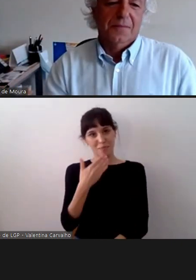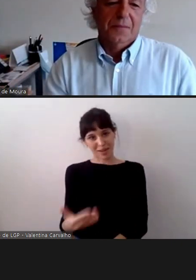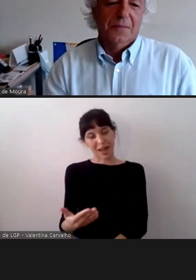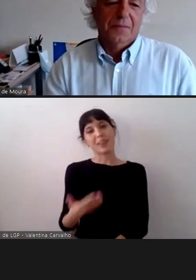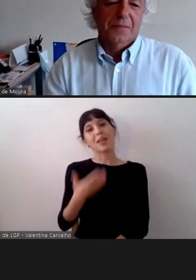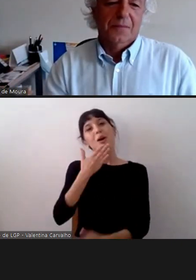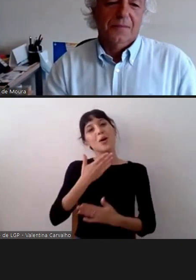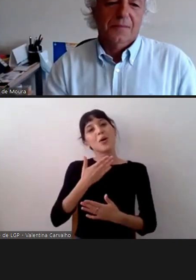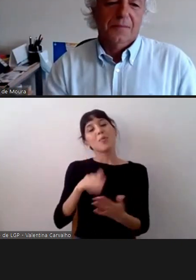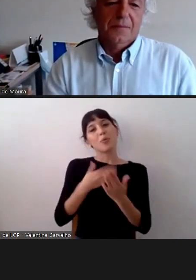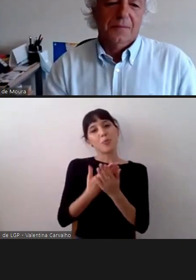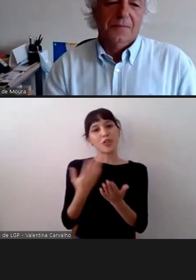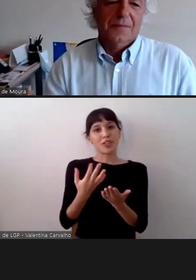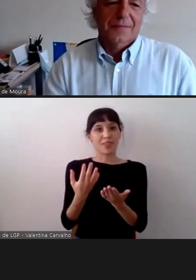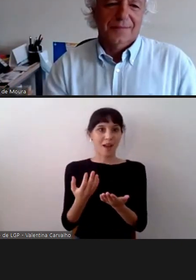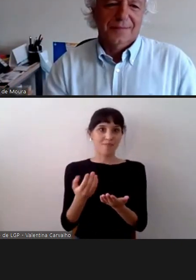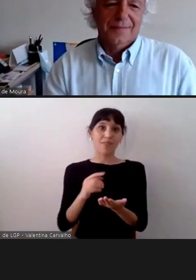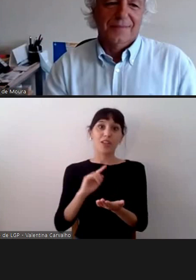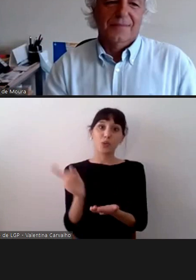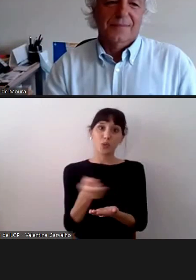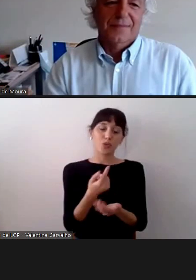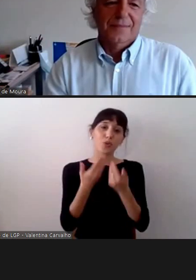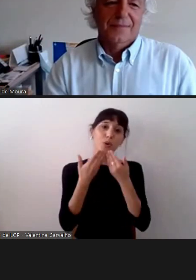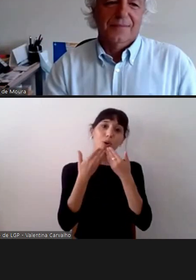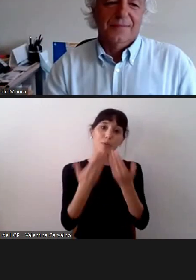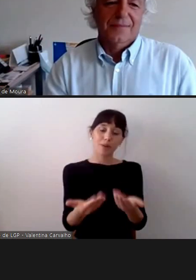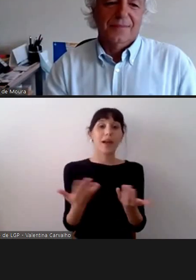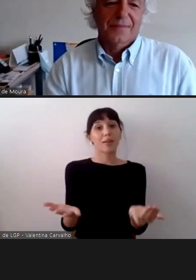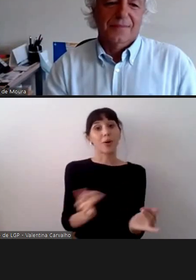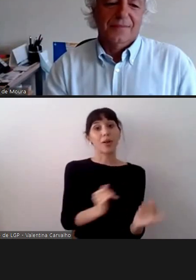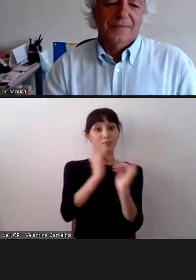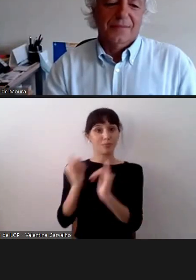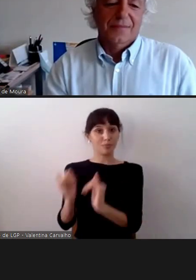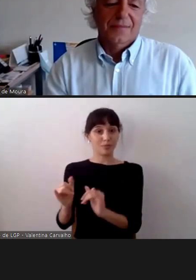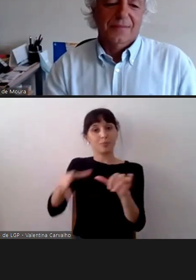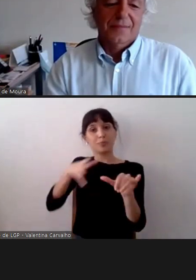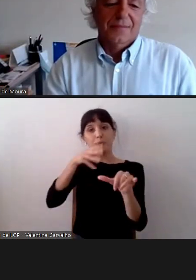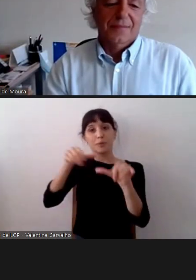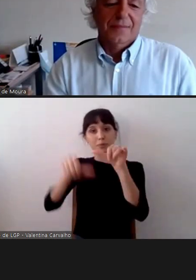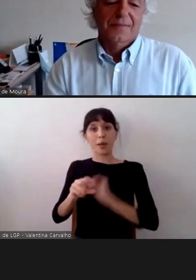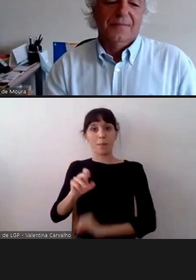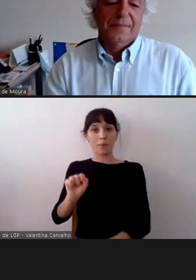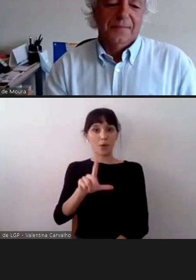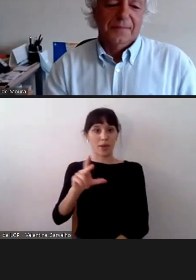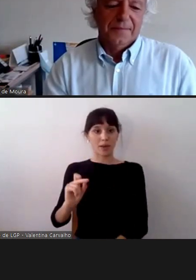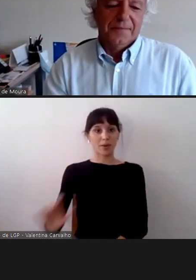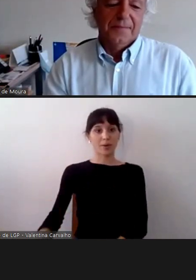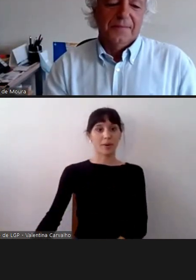nos deixou. A todos, muito obrigada, e passava então a palavra à Manuela Oliveira.